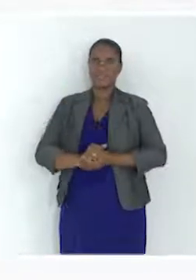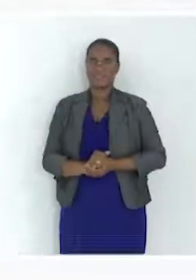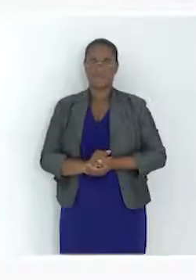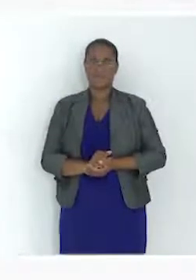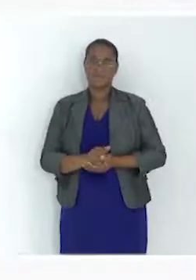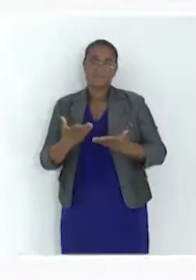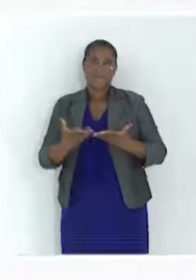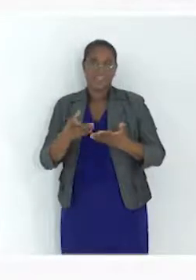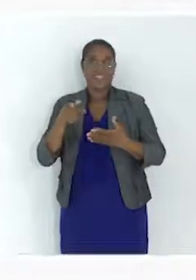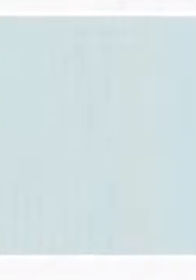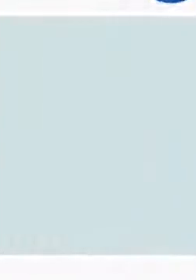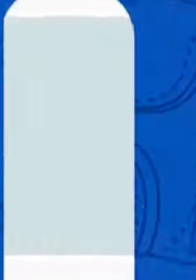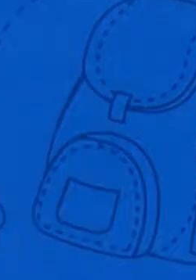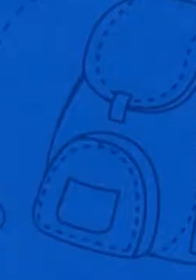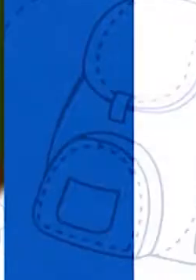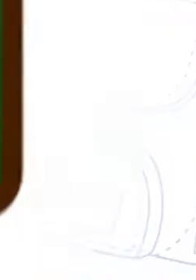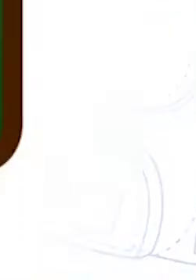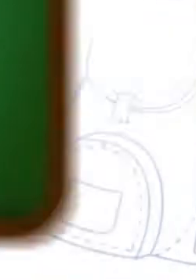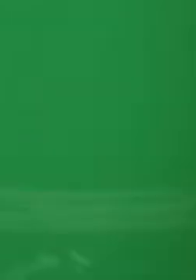em Casa. Em casa.